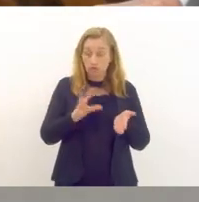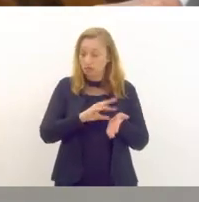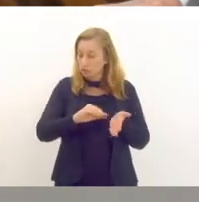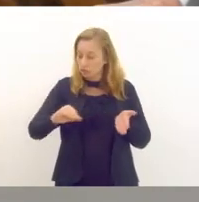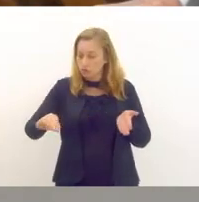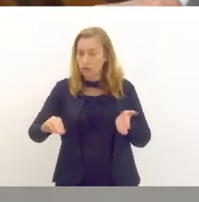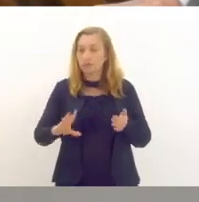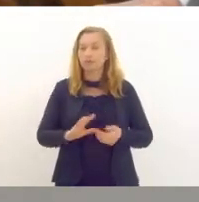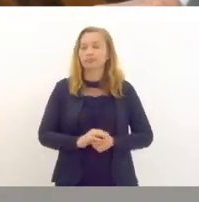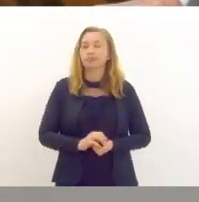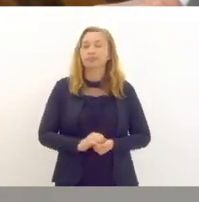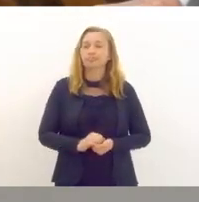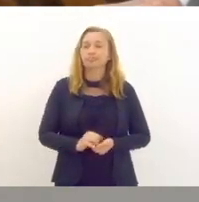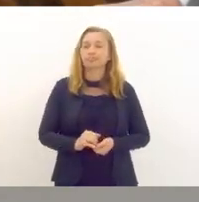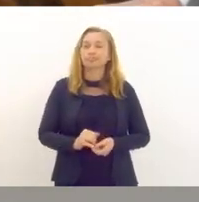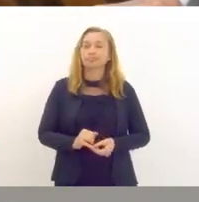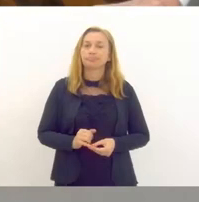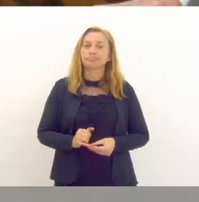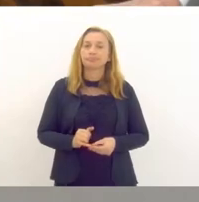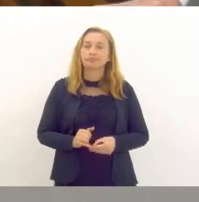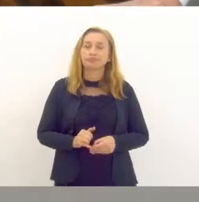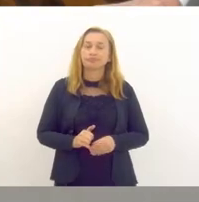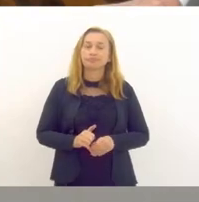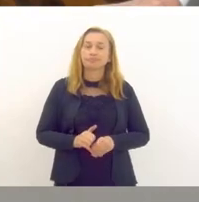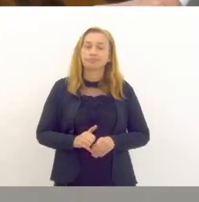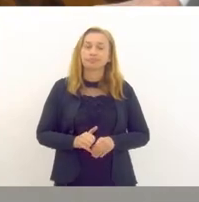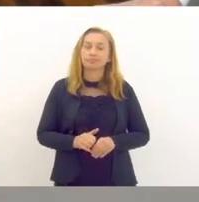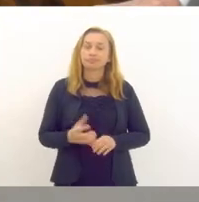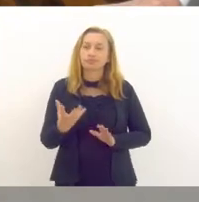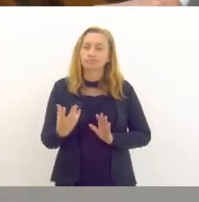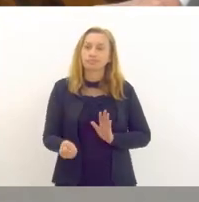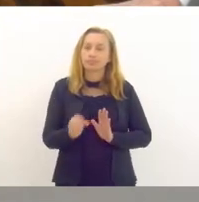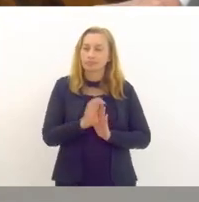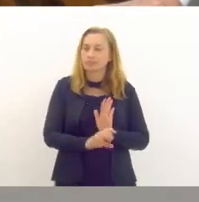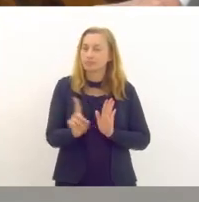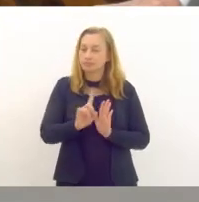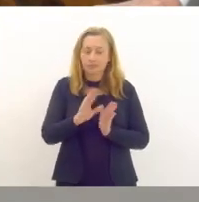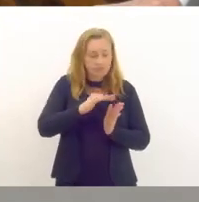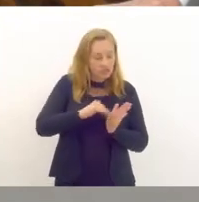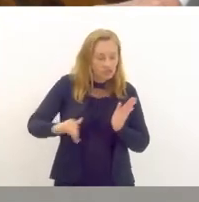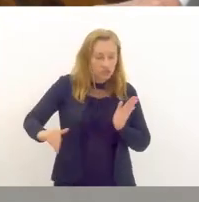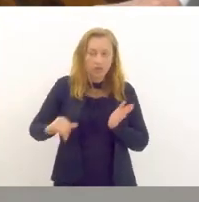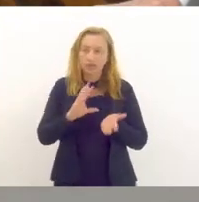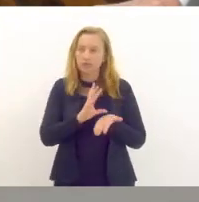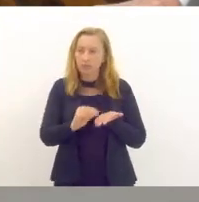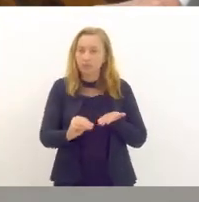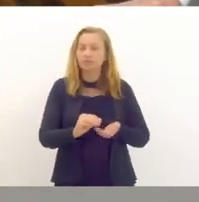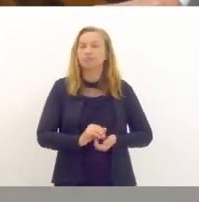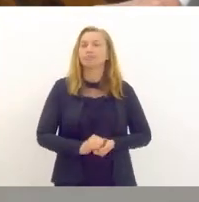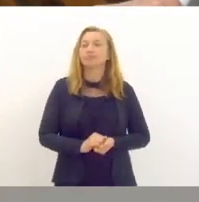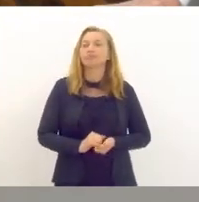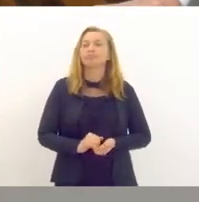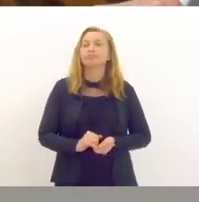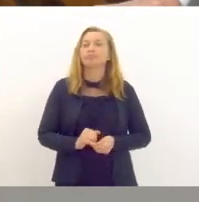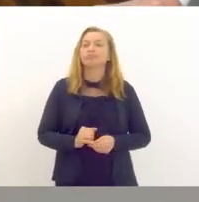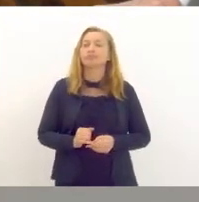é sai de ponta por recebeu emenda não é tirar de volta tirou de pauta